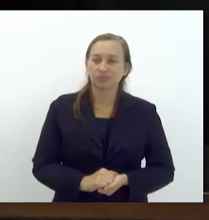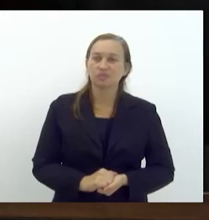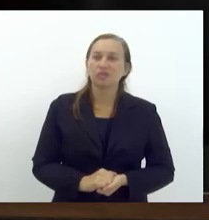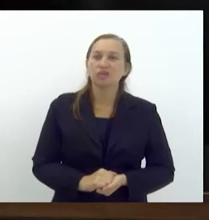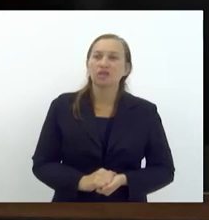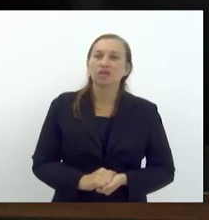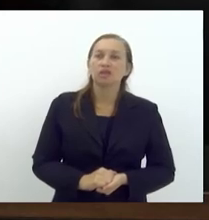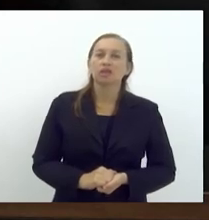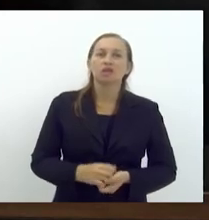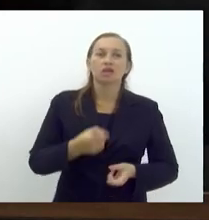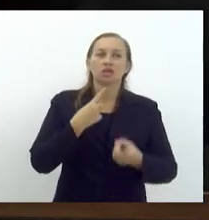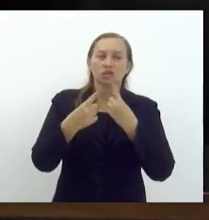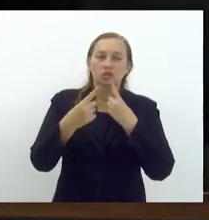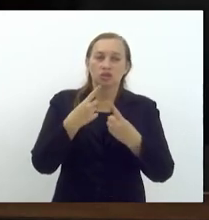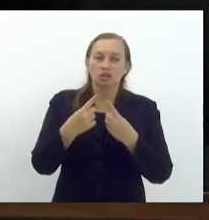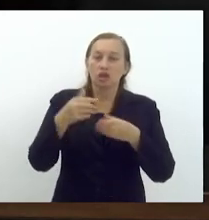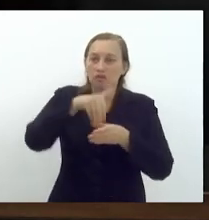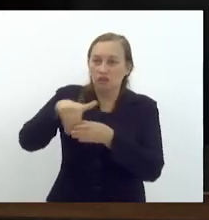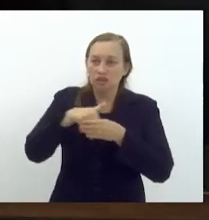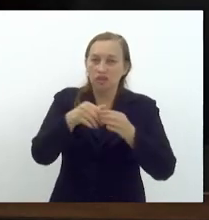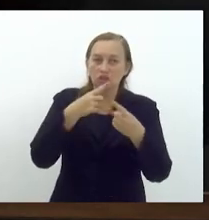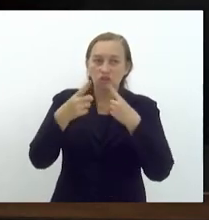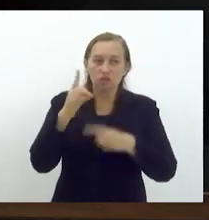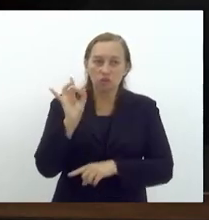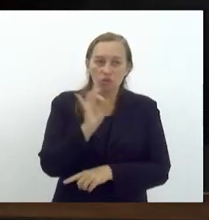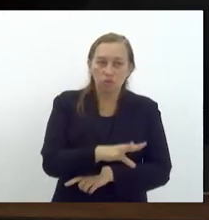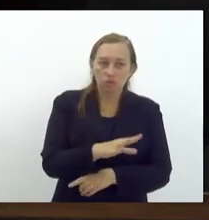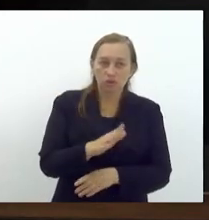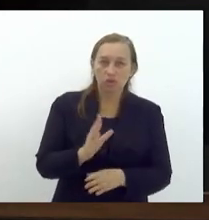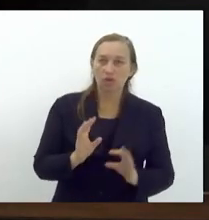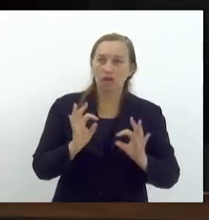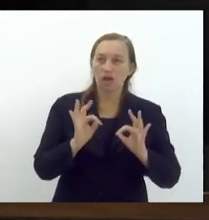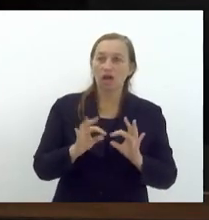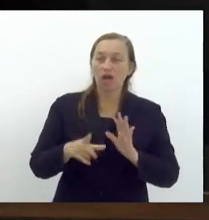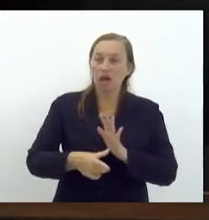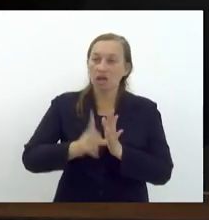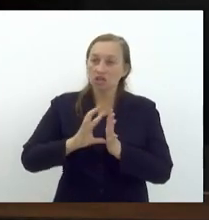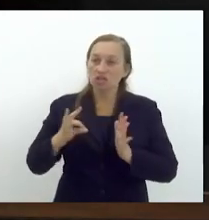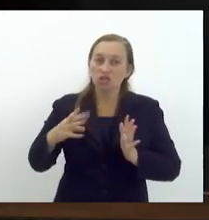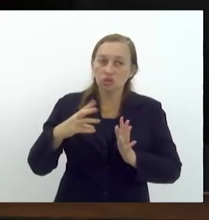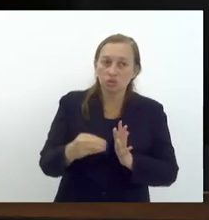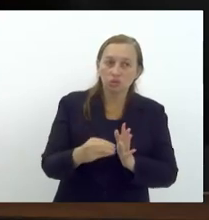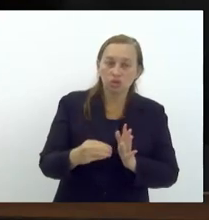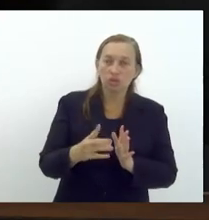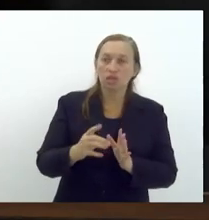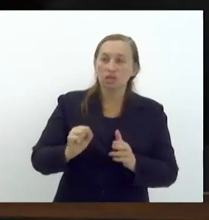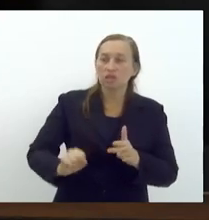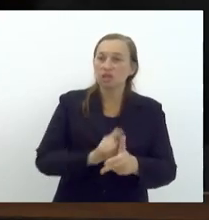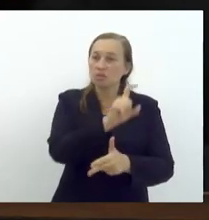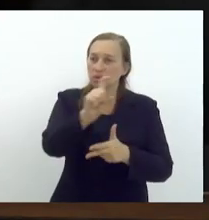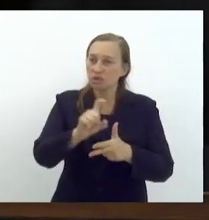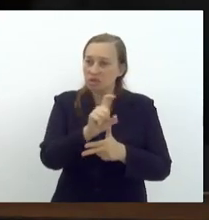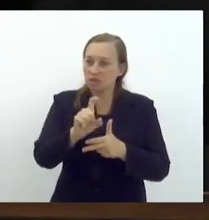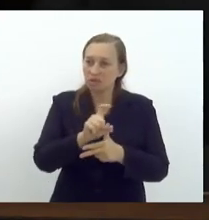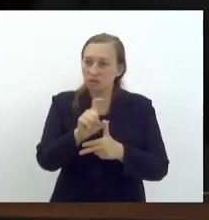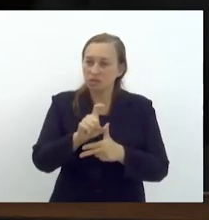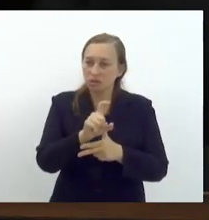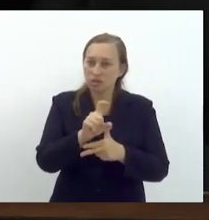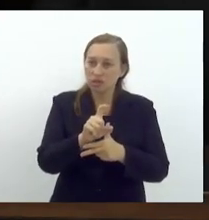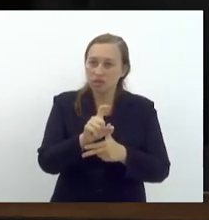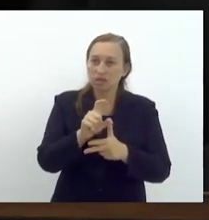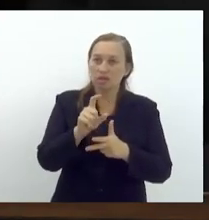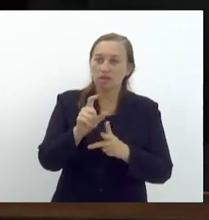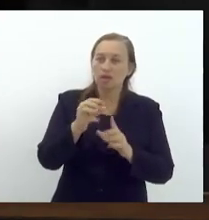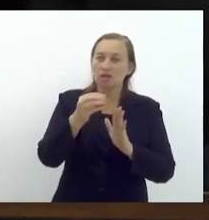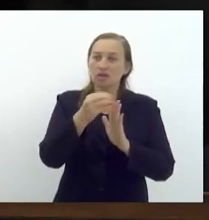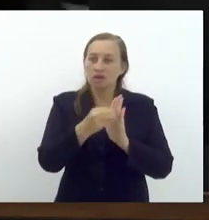em regime de urgência e votação e discussão única antes de mais nada de autoria do Poder Executivo mensagem